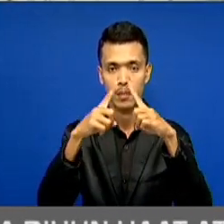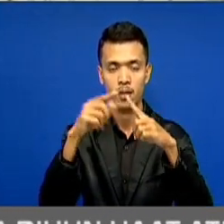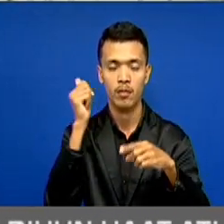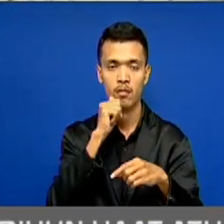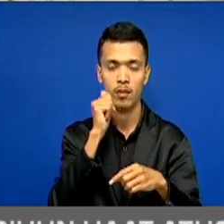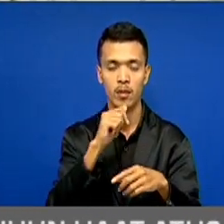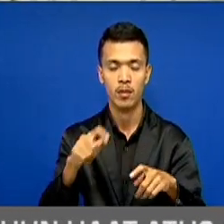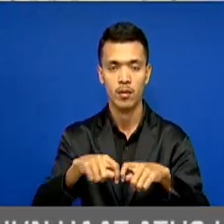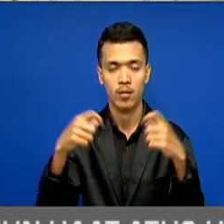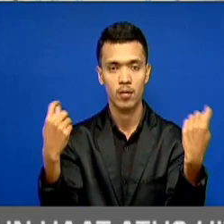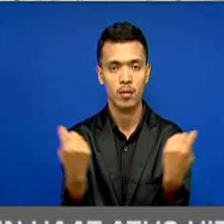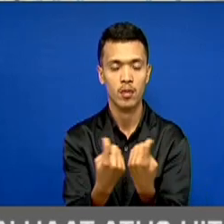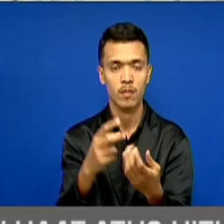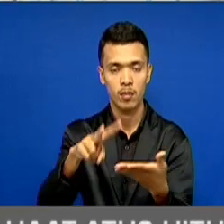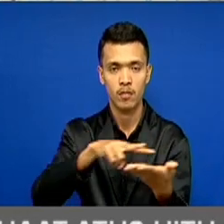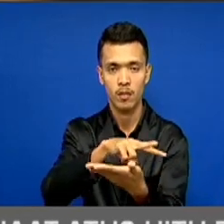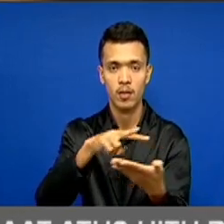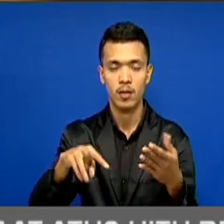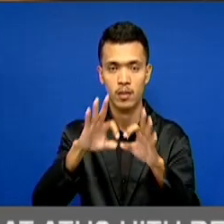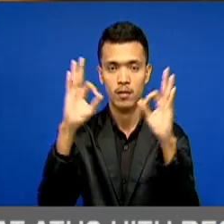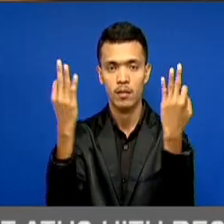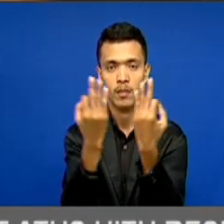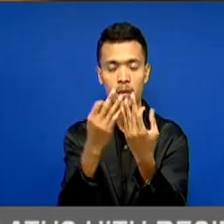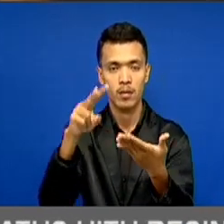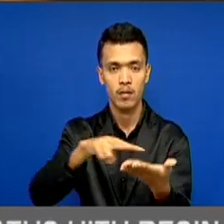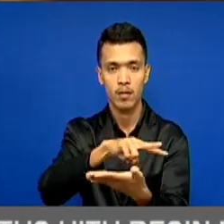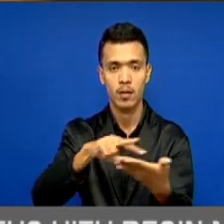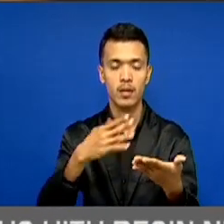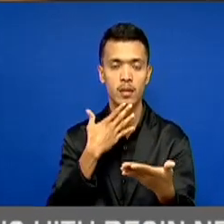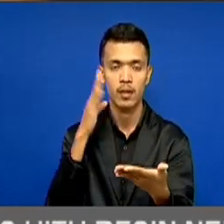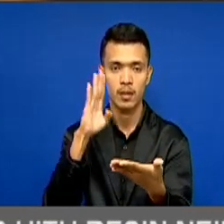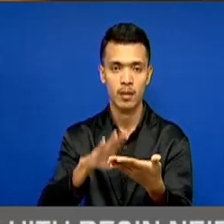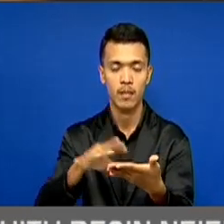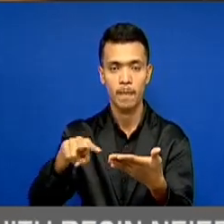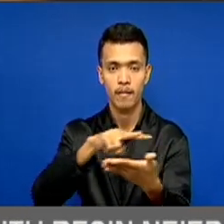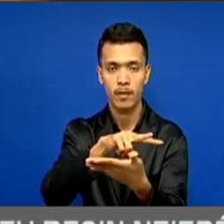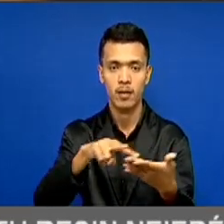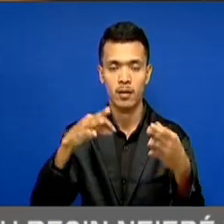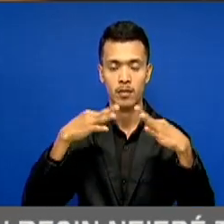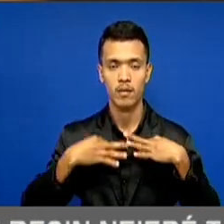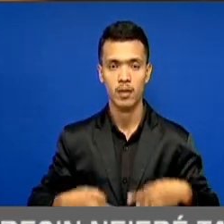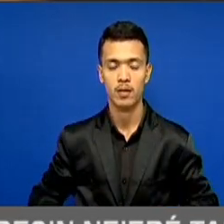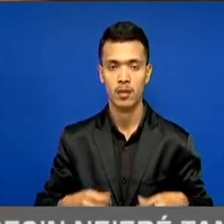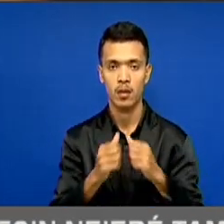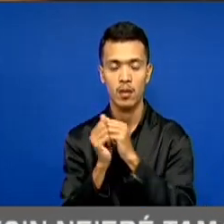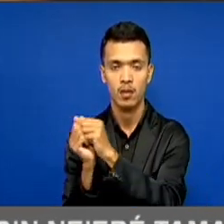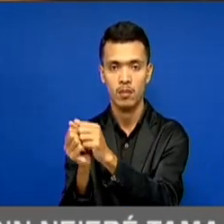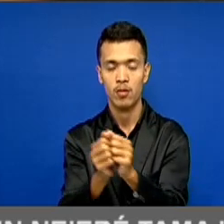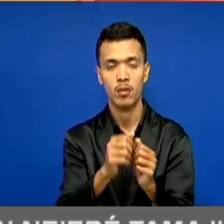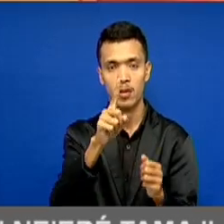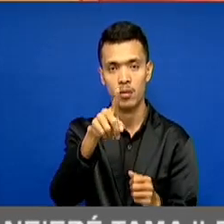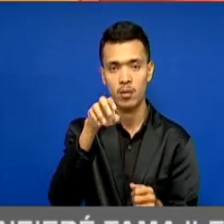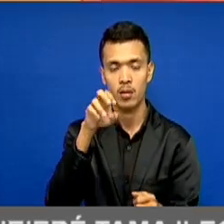tipo caso violência doméstica no violação sexual violação físico hamutu catuzida tolo nulo resengrua